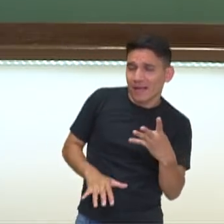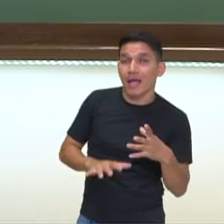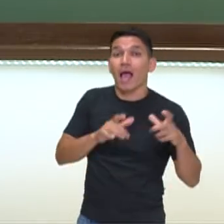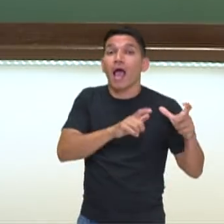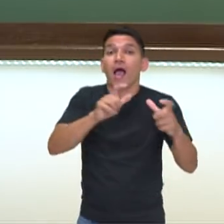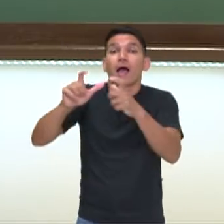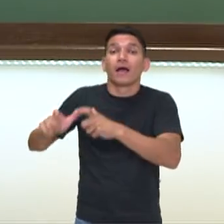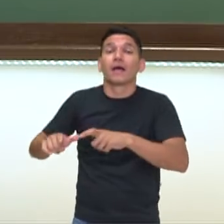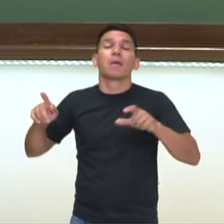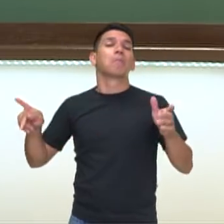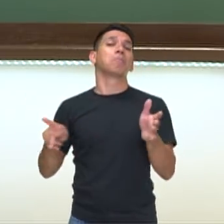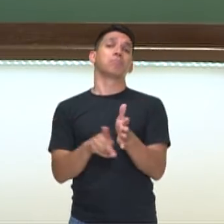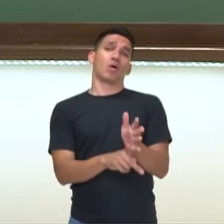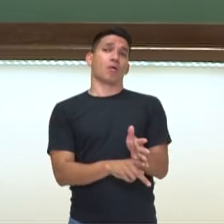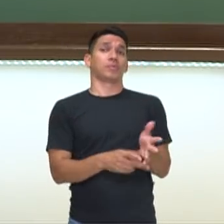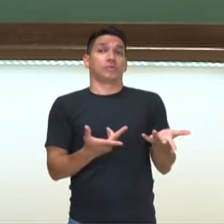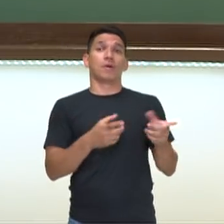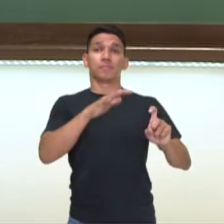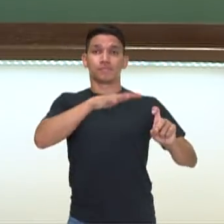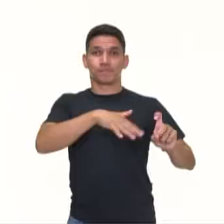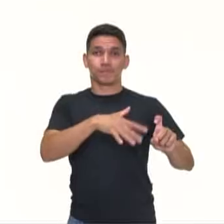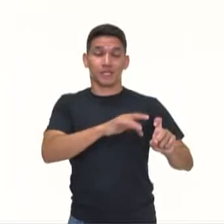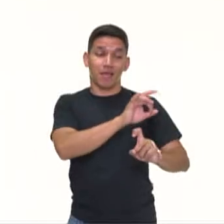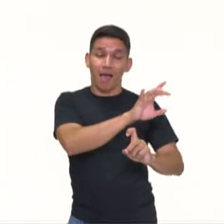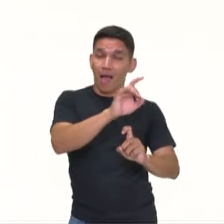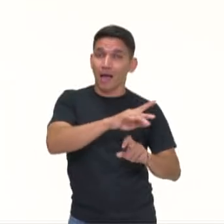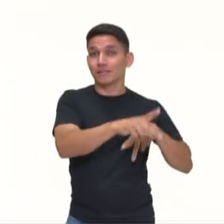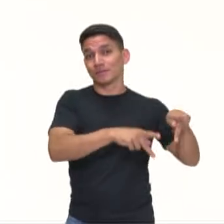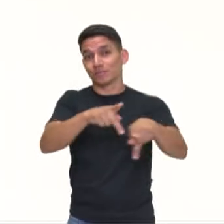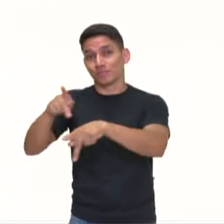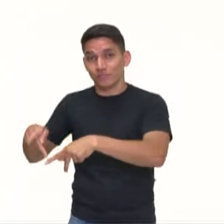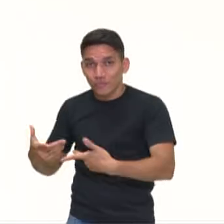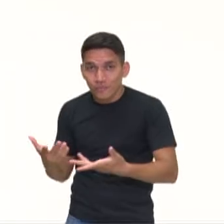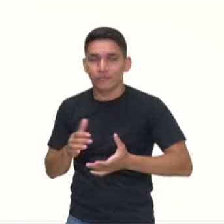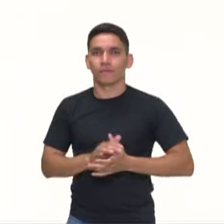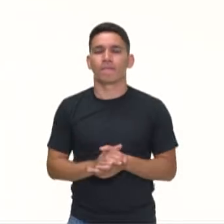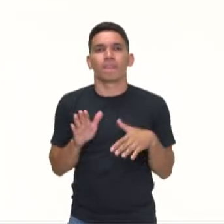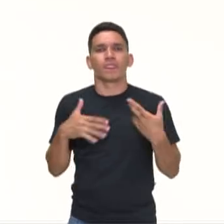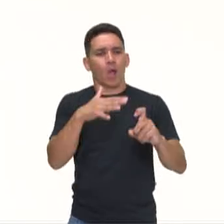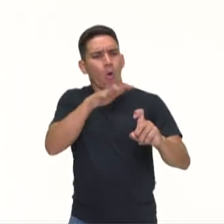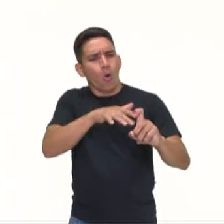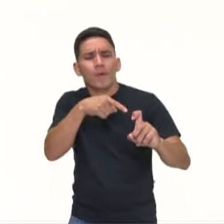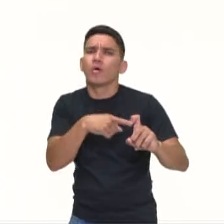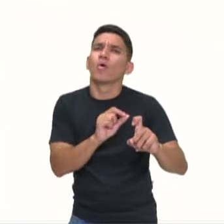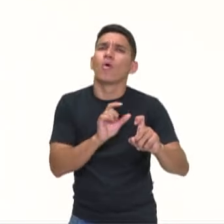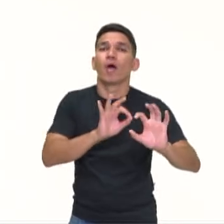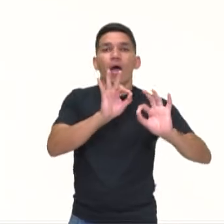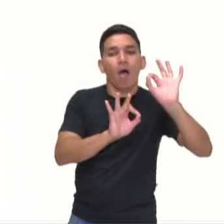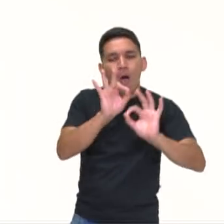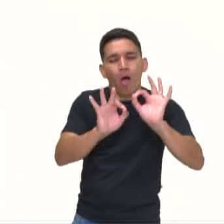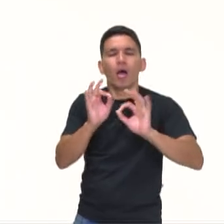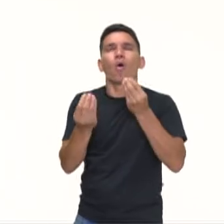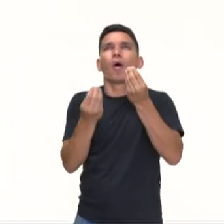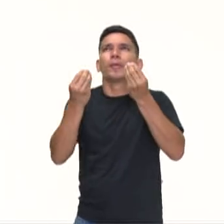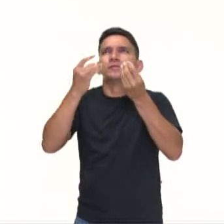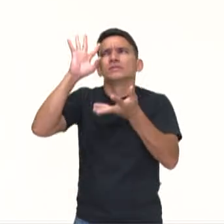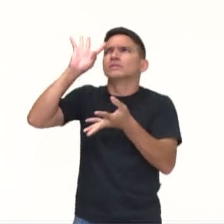chama de mitos de origem. Bom, o mito organiza entendimentos sobre o mundo e